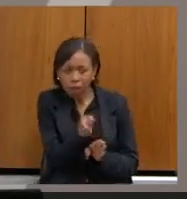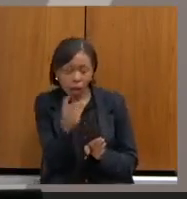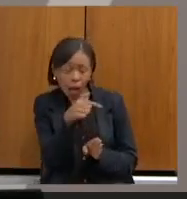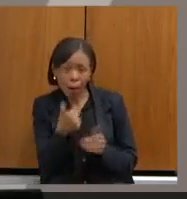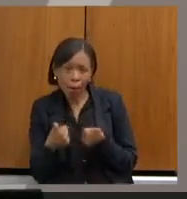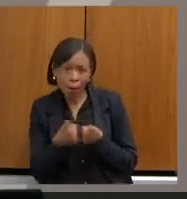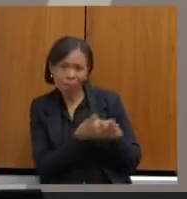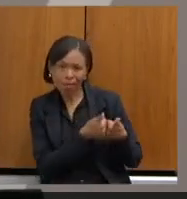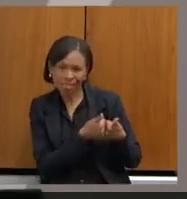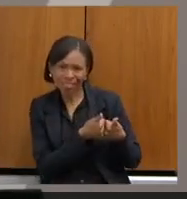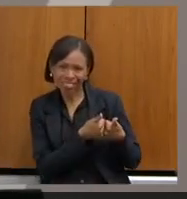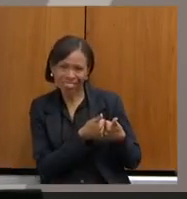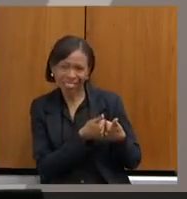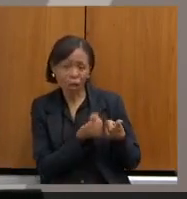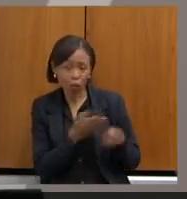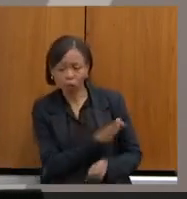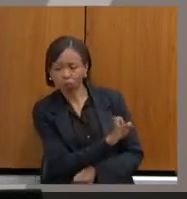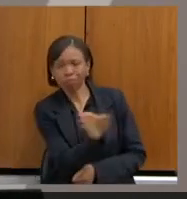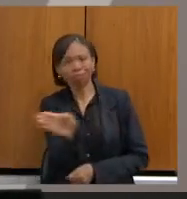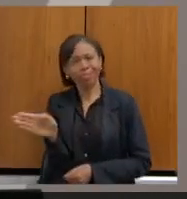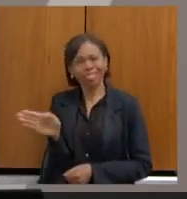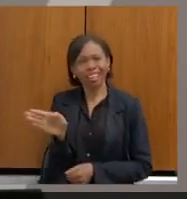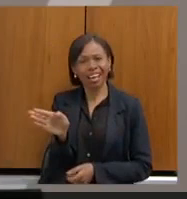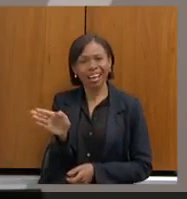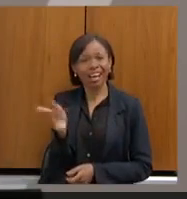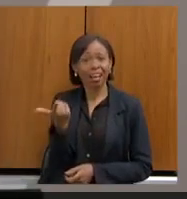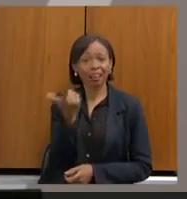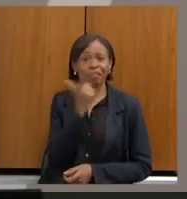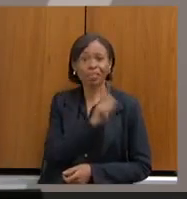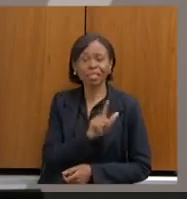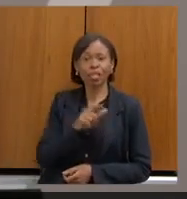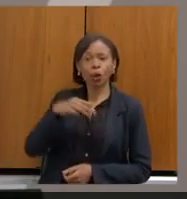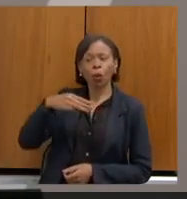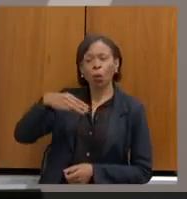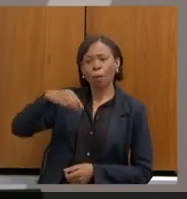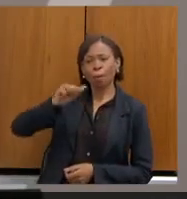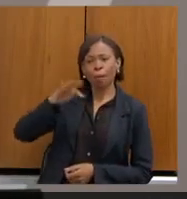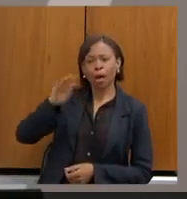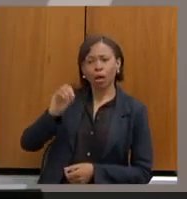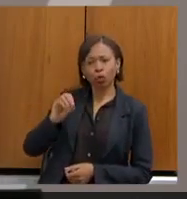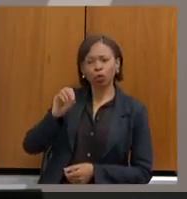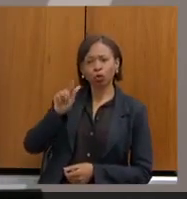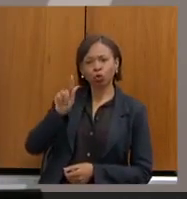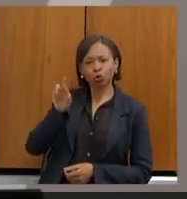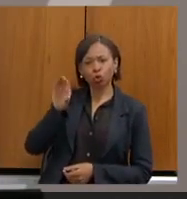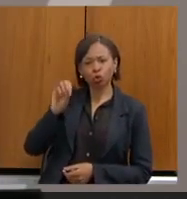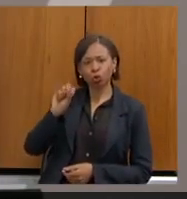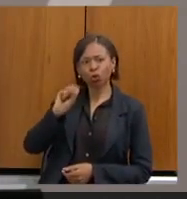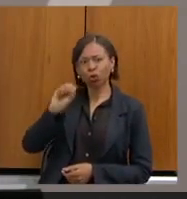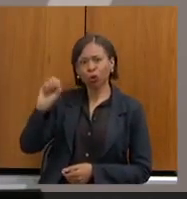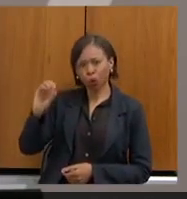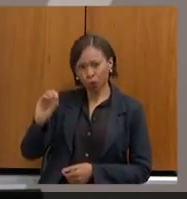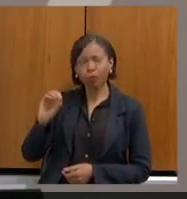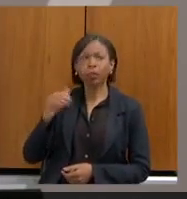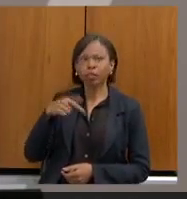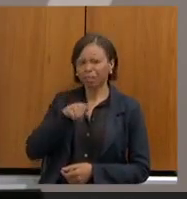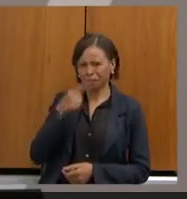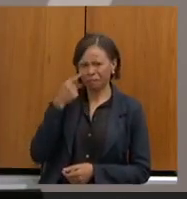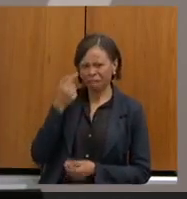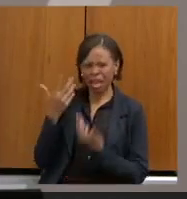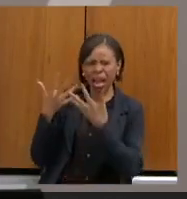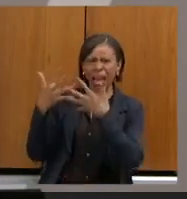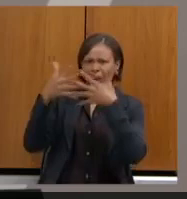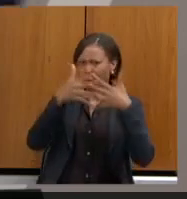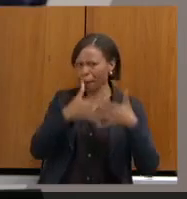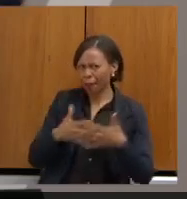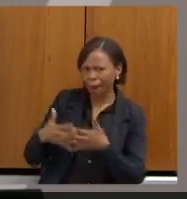indo para lá amanhã tá direito à caça e saiba em direção ao Mato Grosso do Sul ali o trabalho você vem muita gente caminhões que